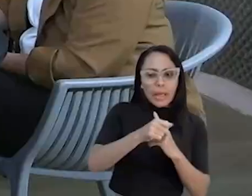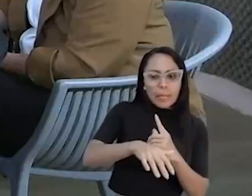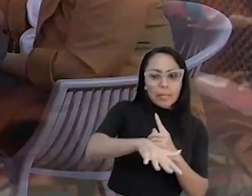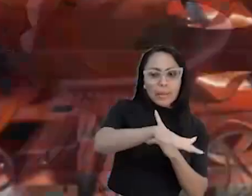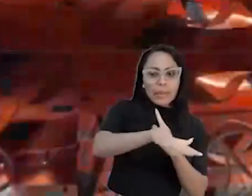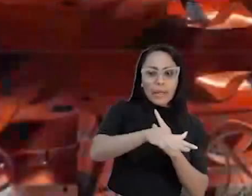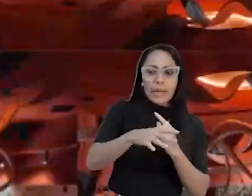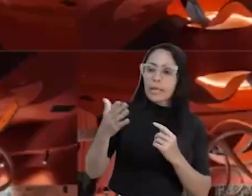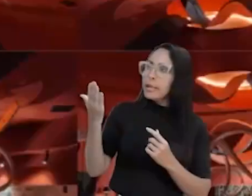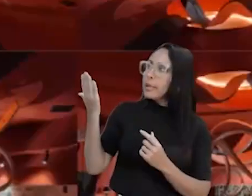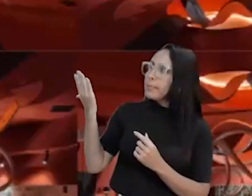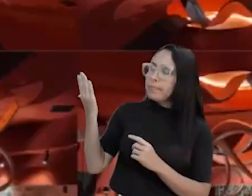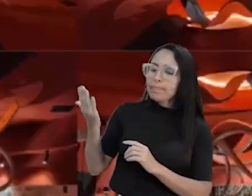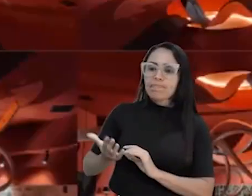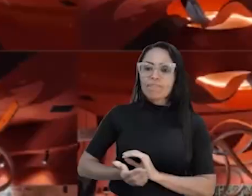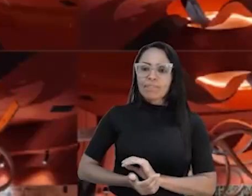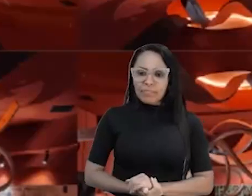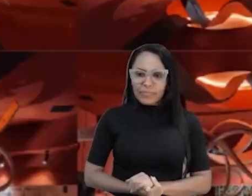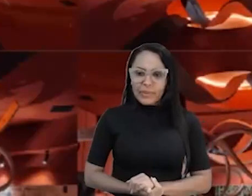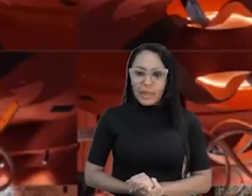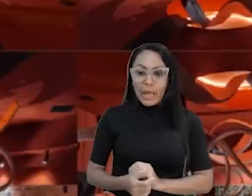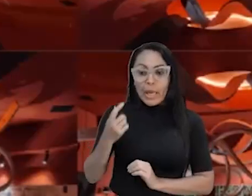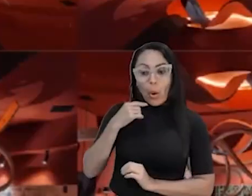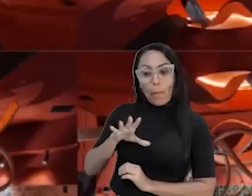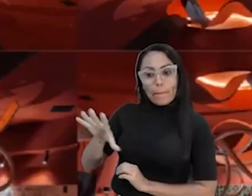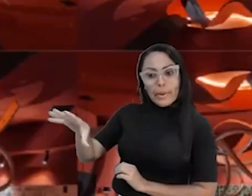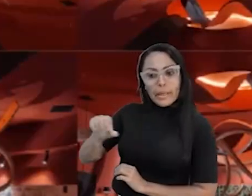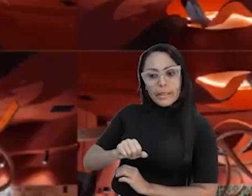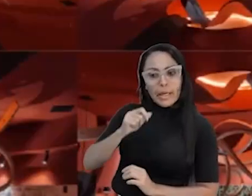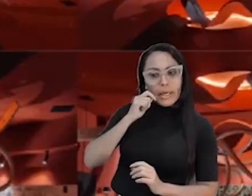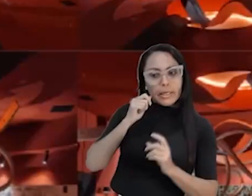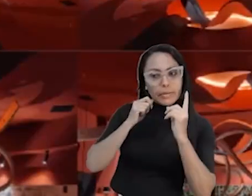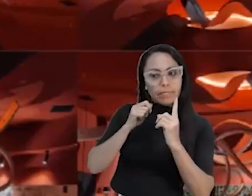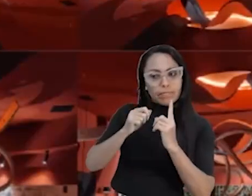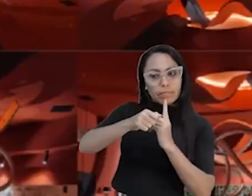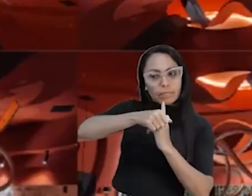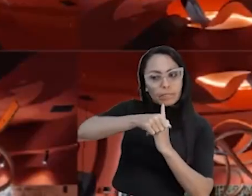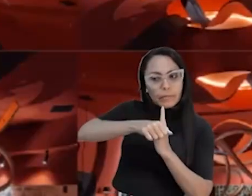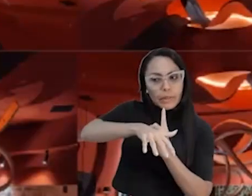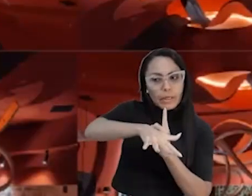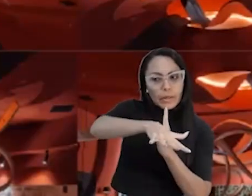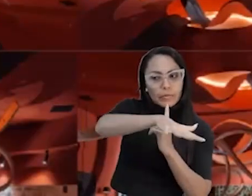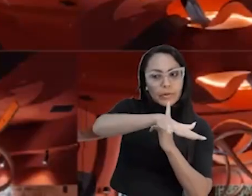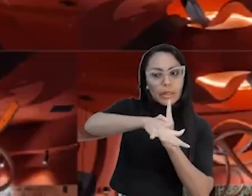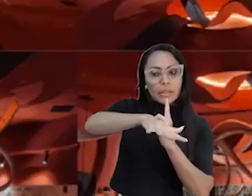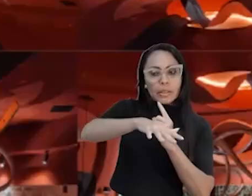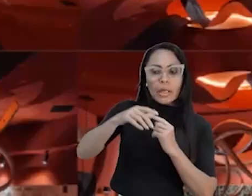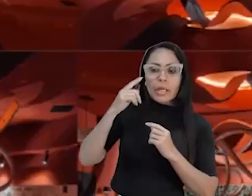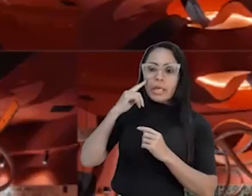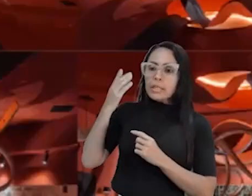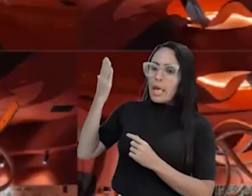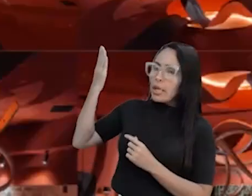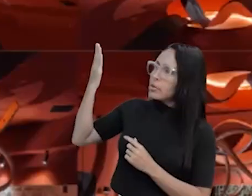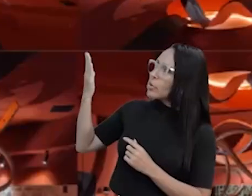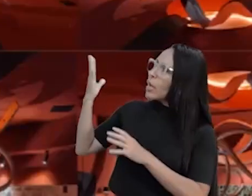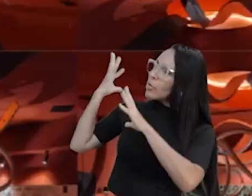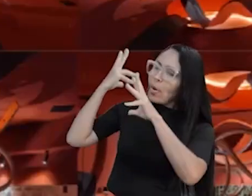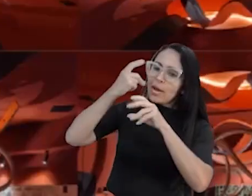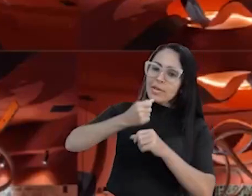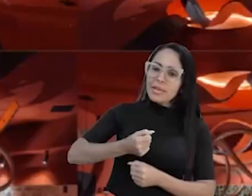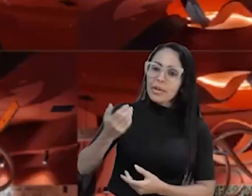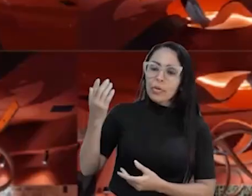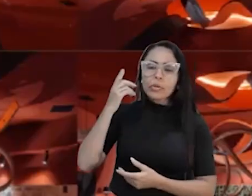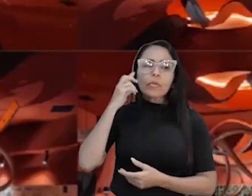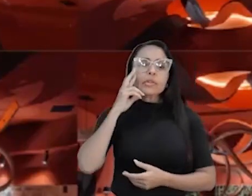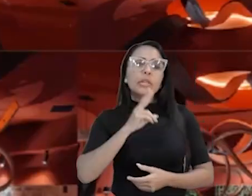que fofos, eu peguei aquela imagem e repliquei, e aí a gente chegou nesse resultado, que você... Como vocês viram